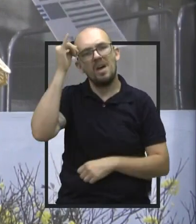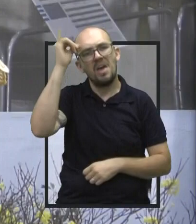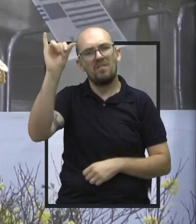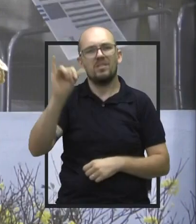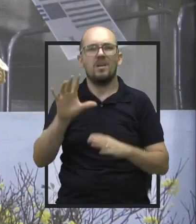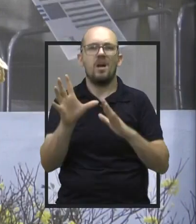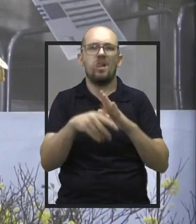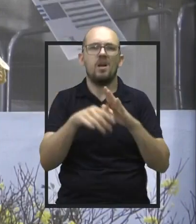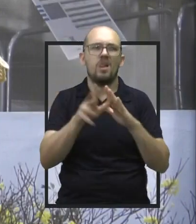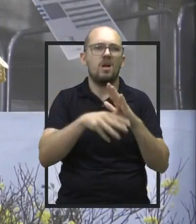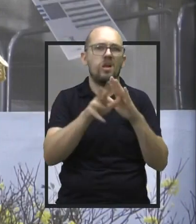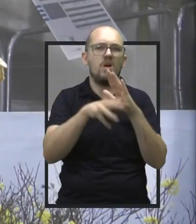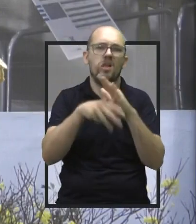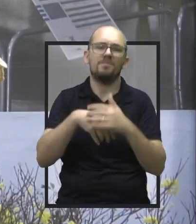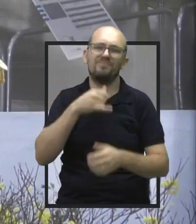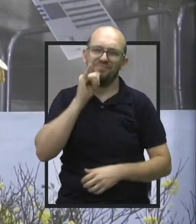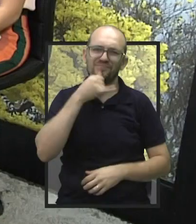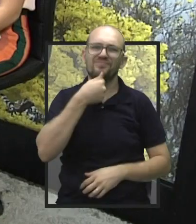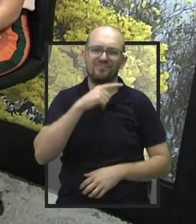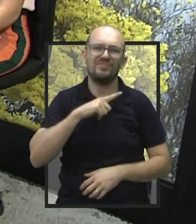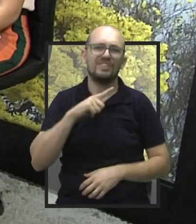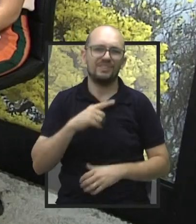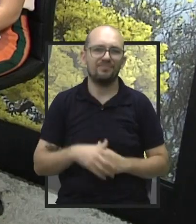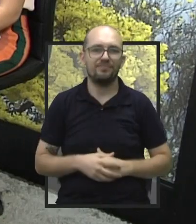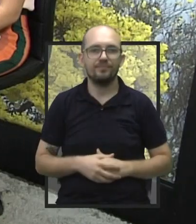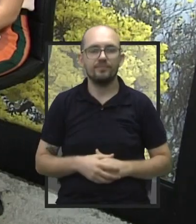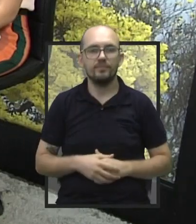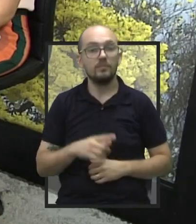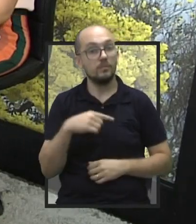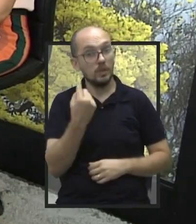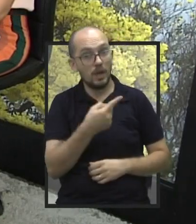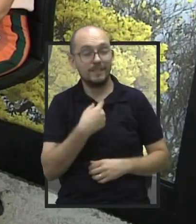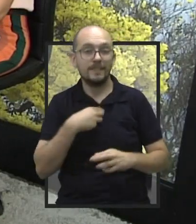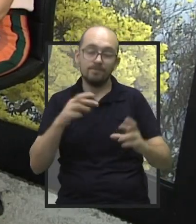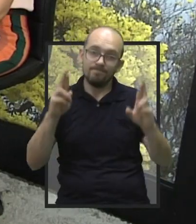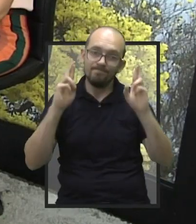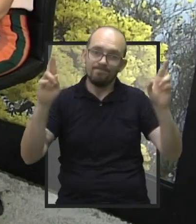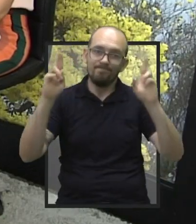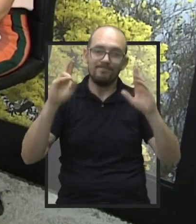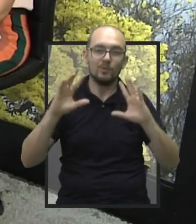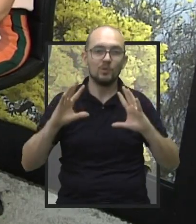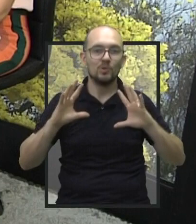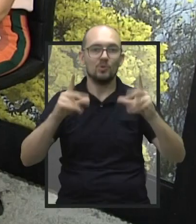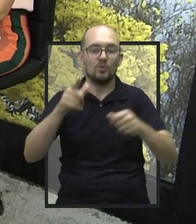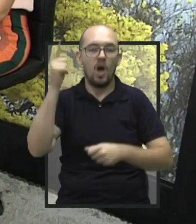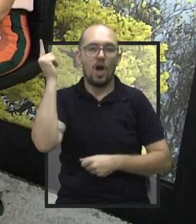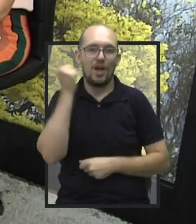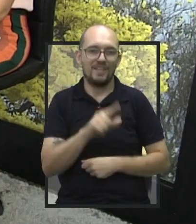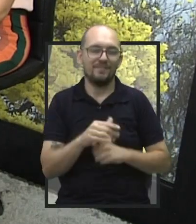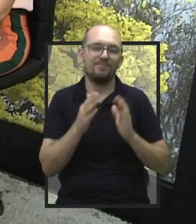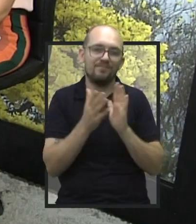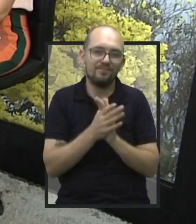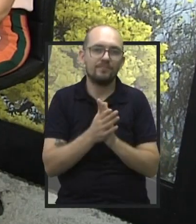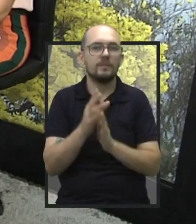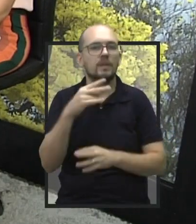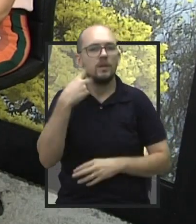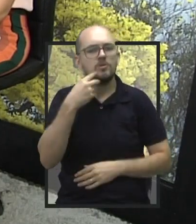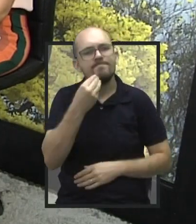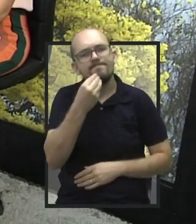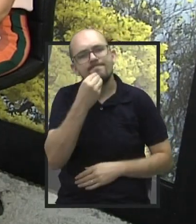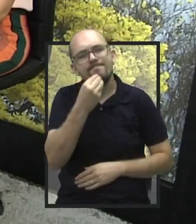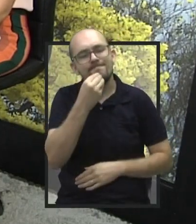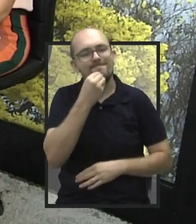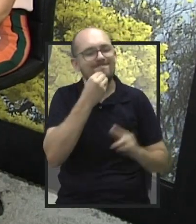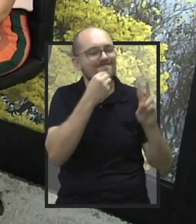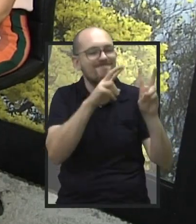de roubos, né, que infelizmente ainda acontecem. A gente fica na torcida para que tudo isso seja realizado. Vereadora, nós teremos muitos